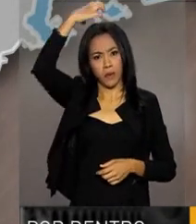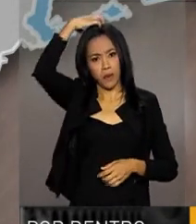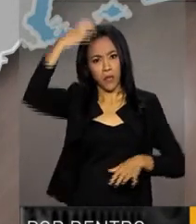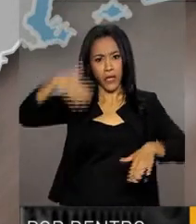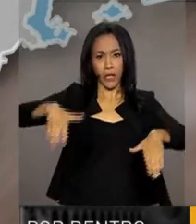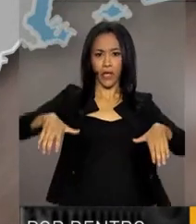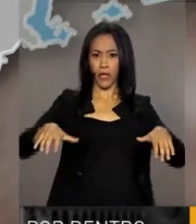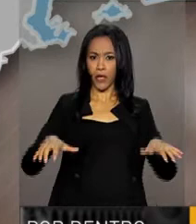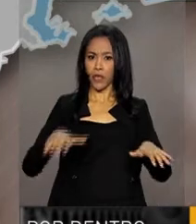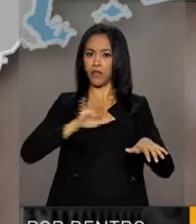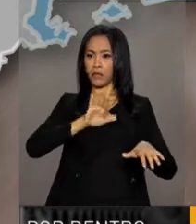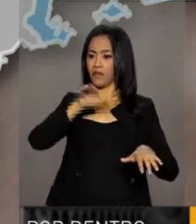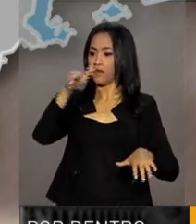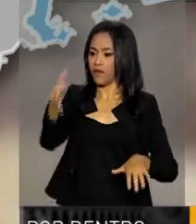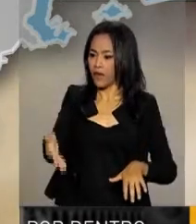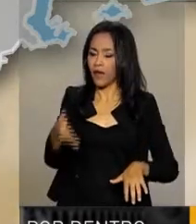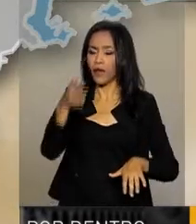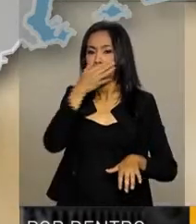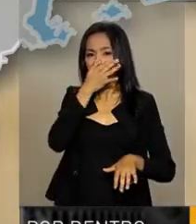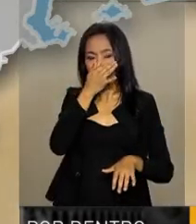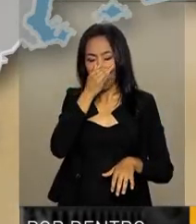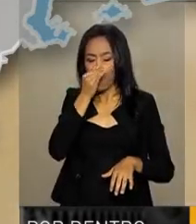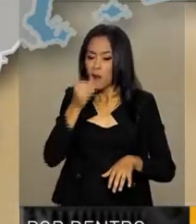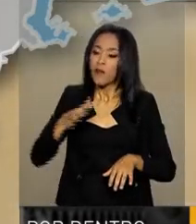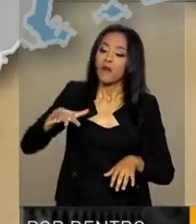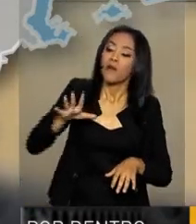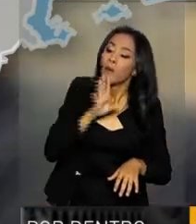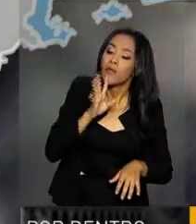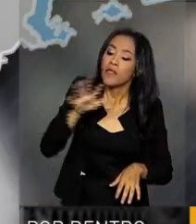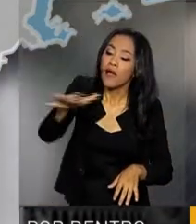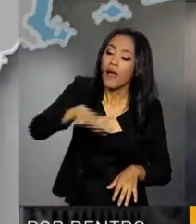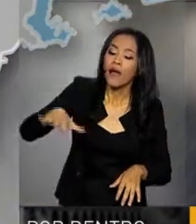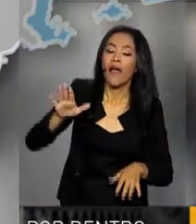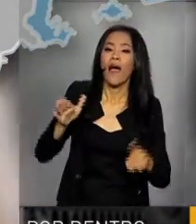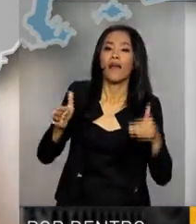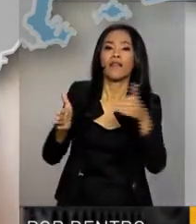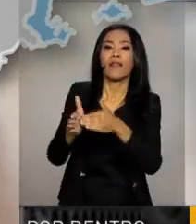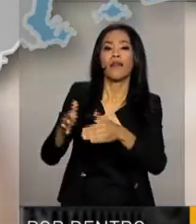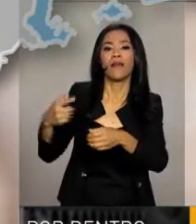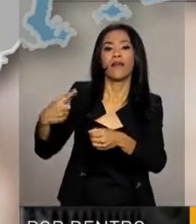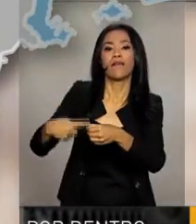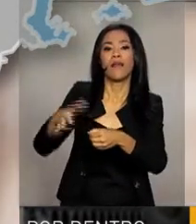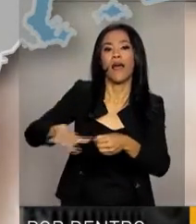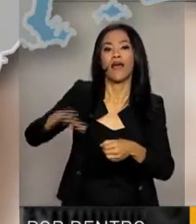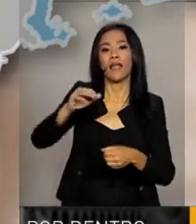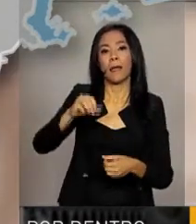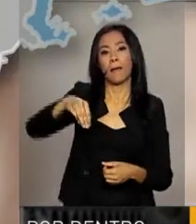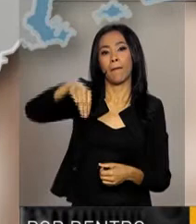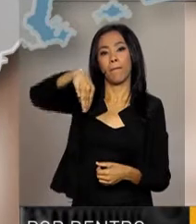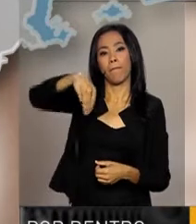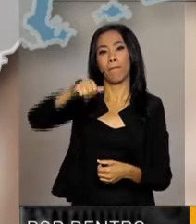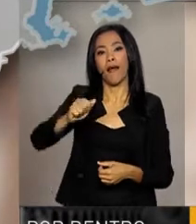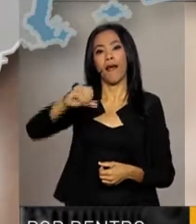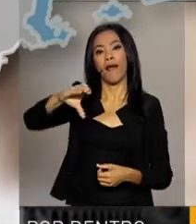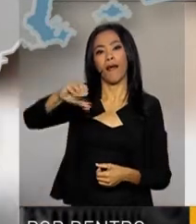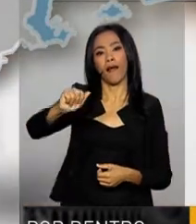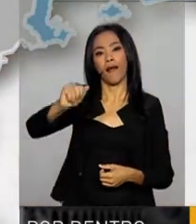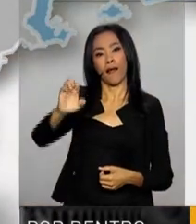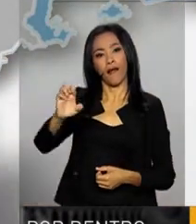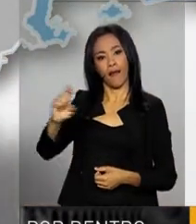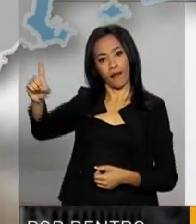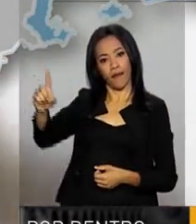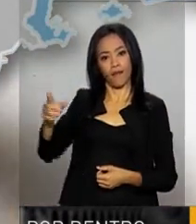navegando por aqui até macaé onde escoar toda a produção de cana de tudo que a gente tinha que